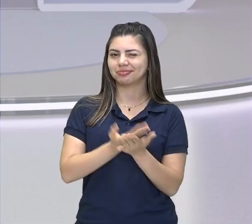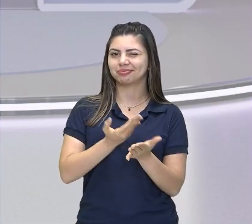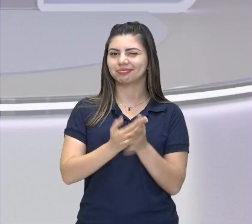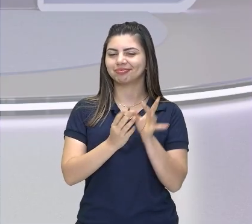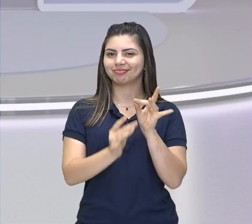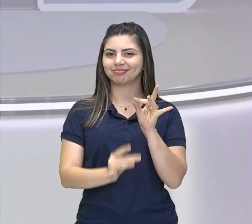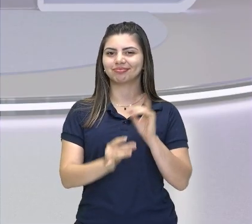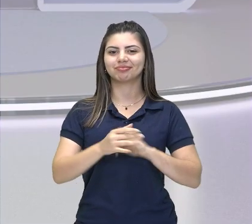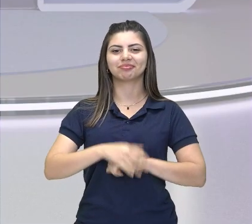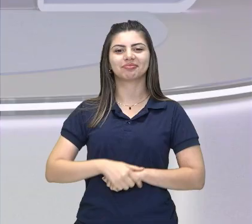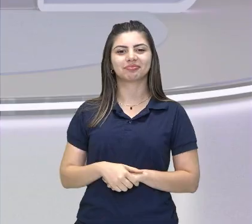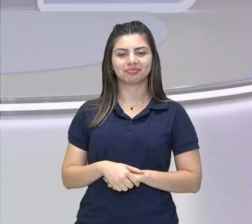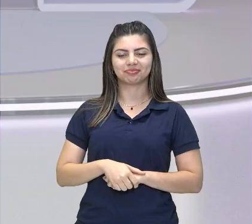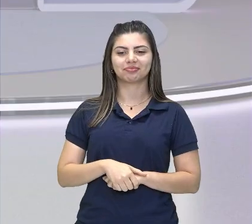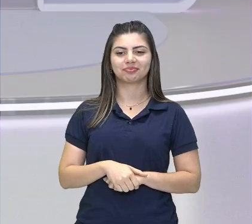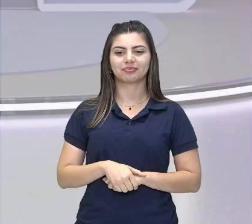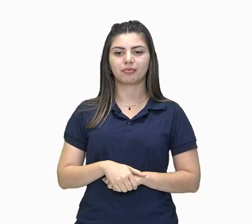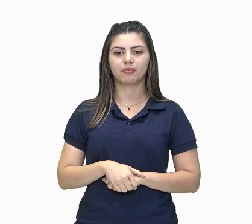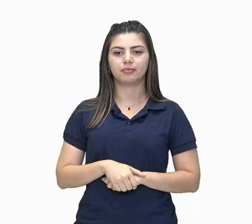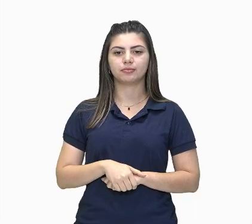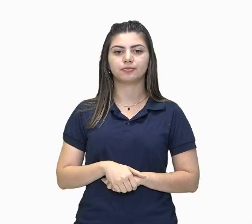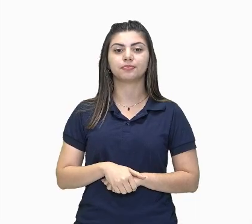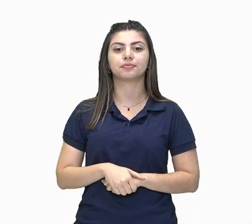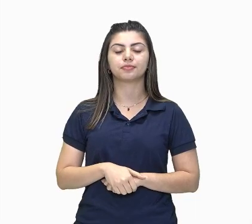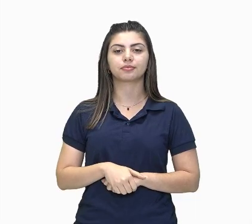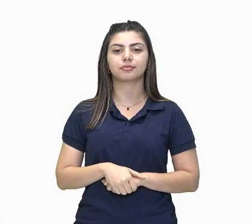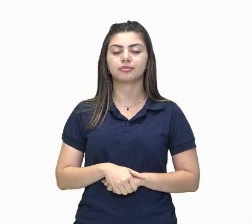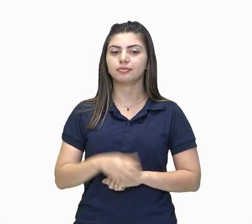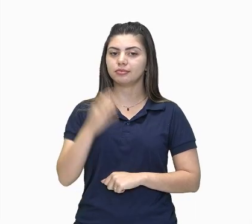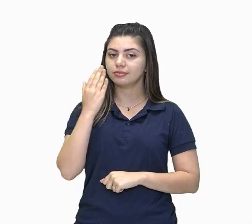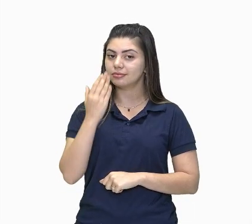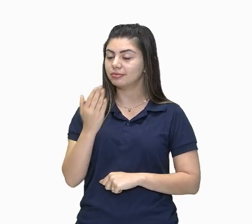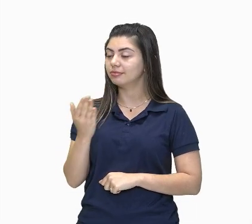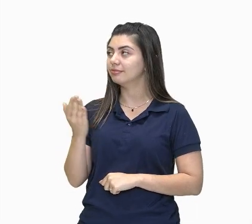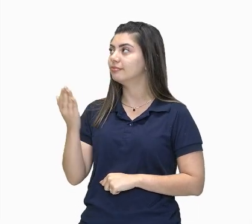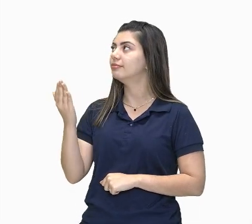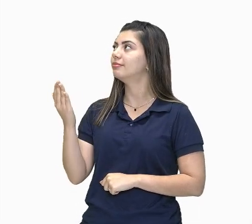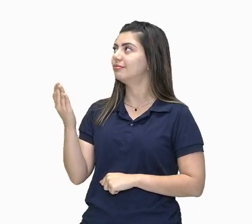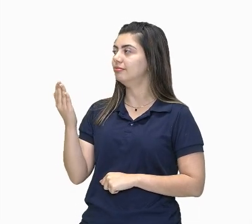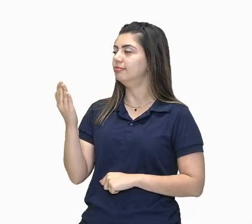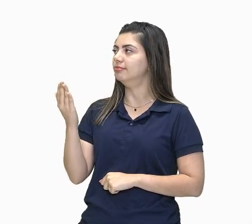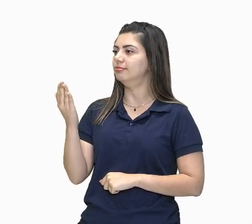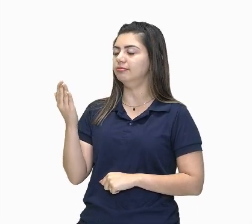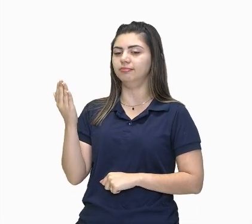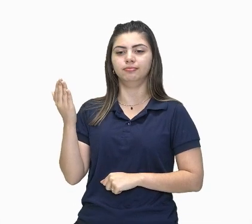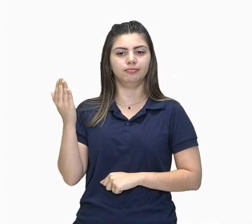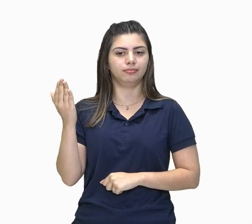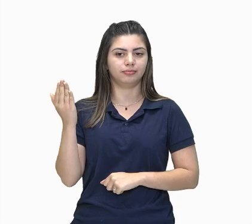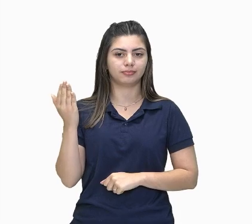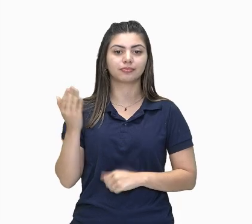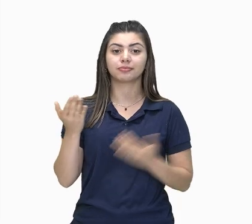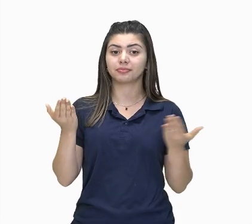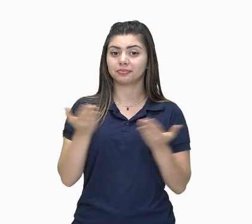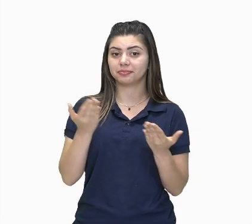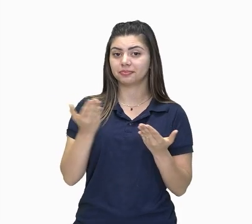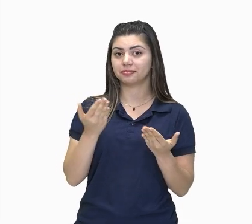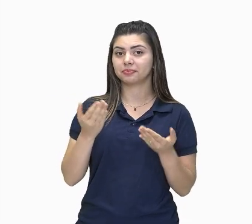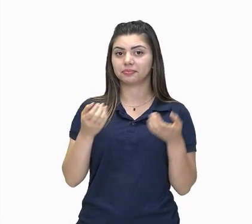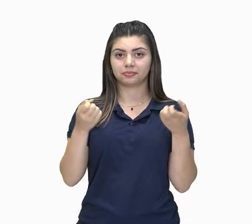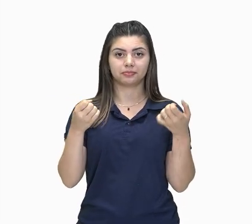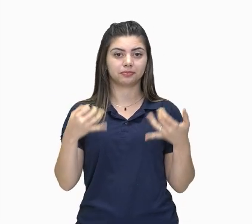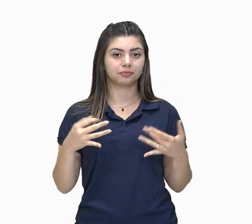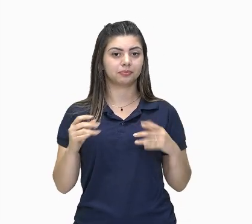aula. Então vamos lá, vamos prestar atenção aqui na informação que nós temos. Olha aí essa primeira